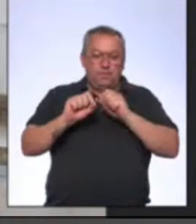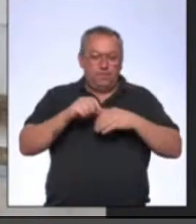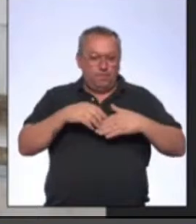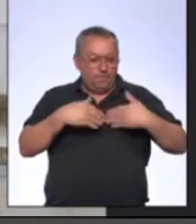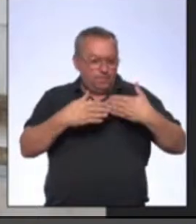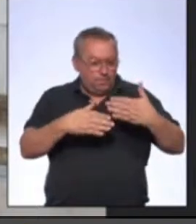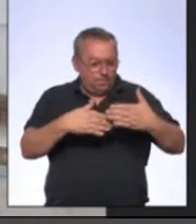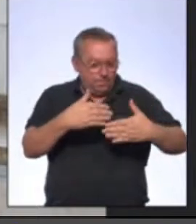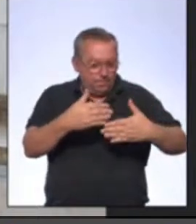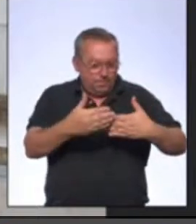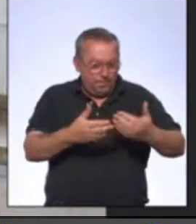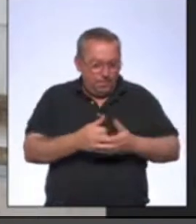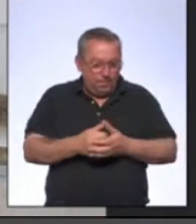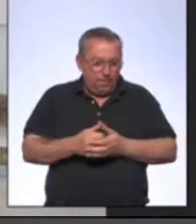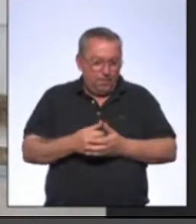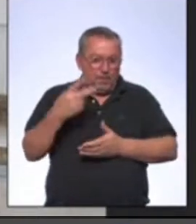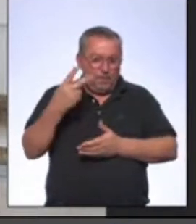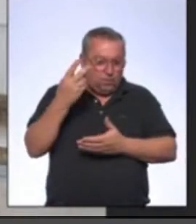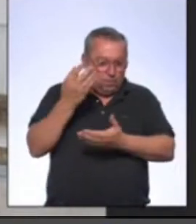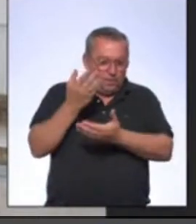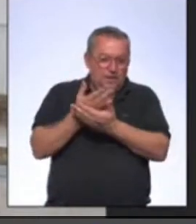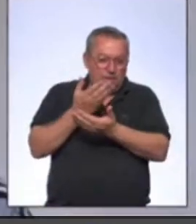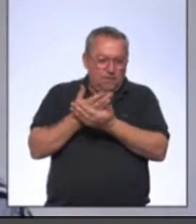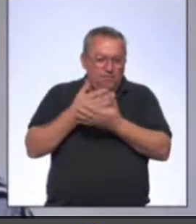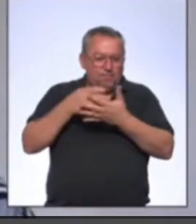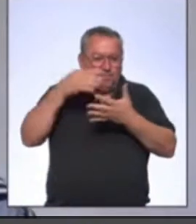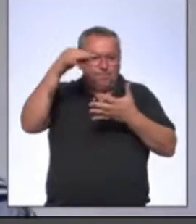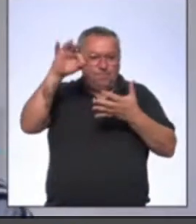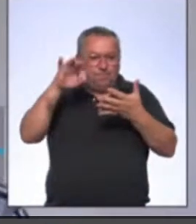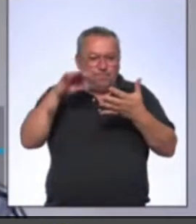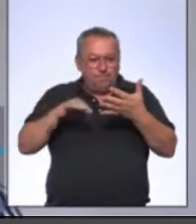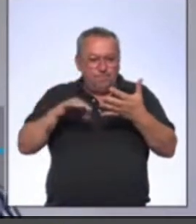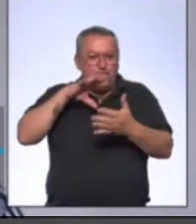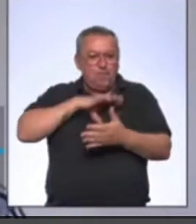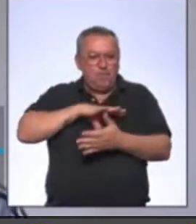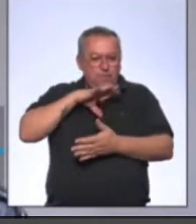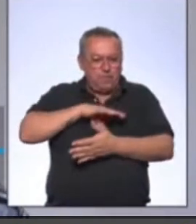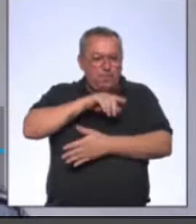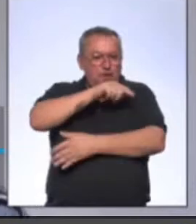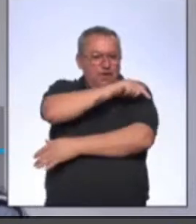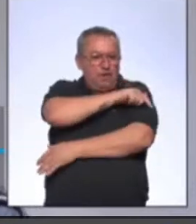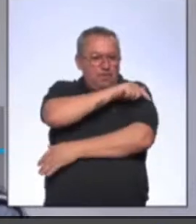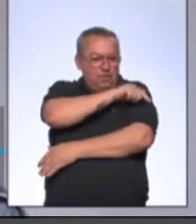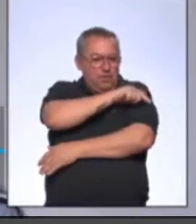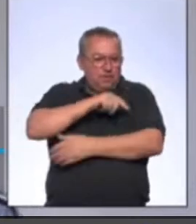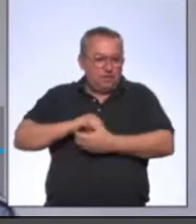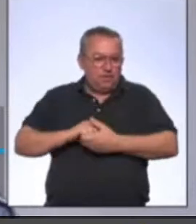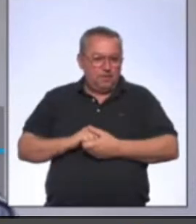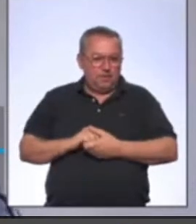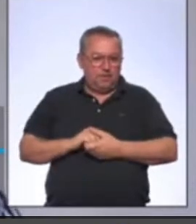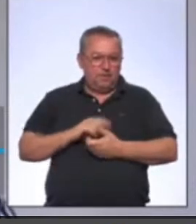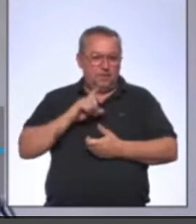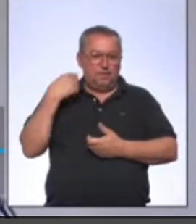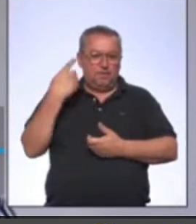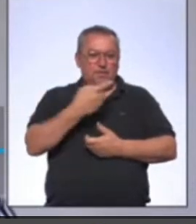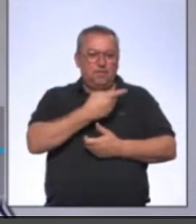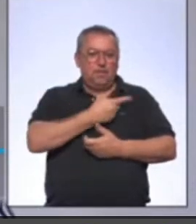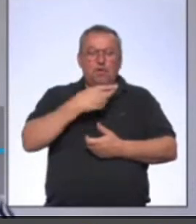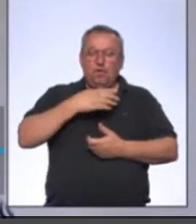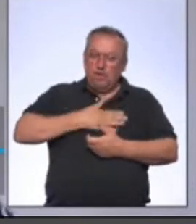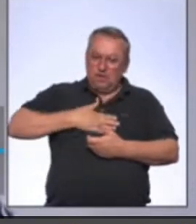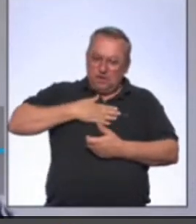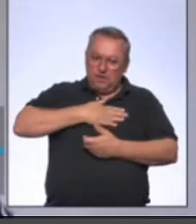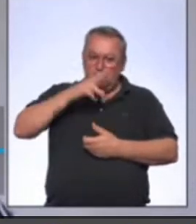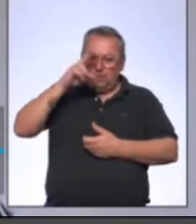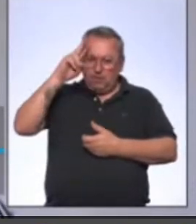dia. São duas aulas corrigindo a prova de língua portuguesa do sétimo ano. Nós gostaríamos de